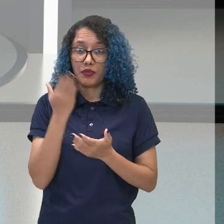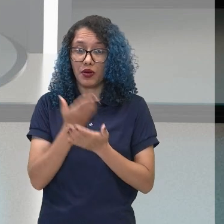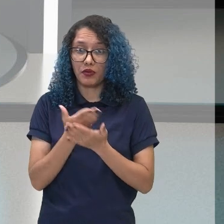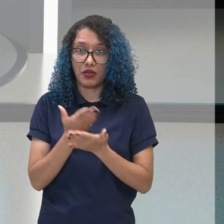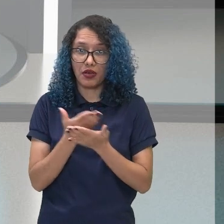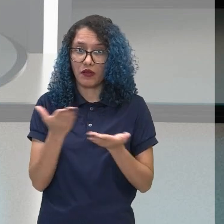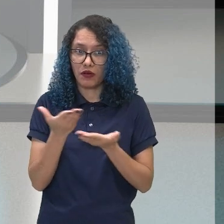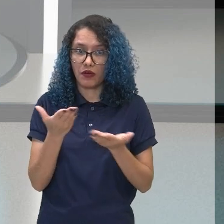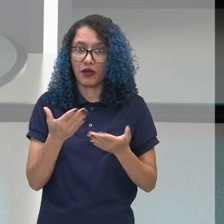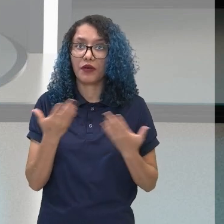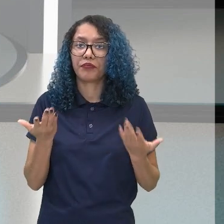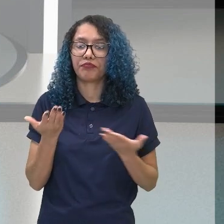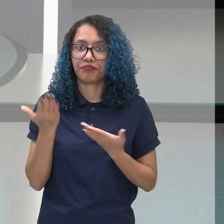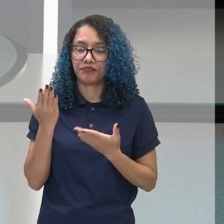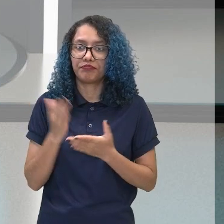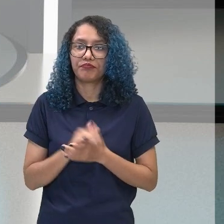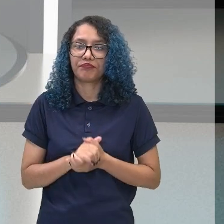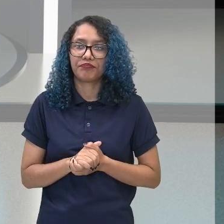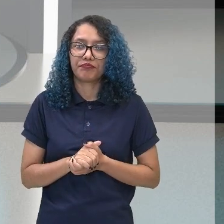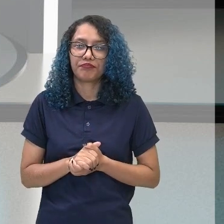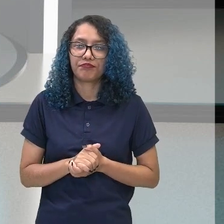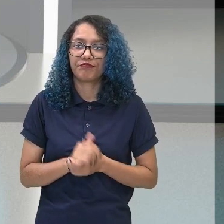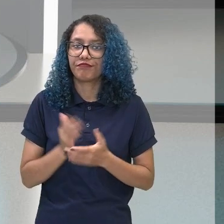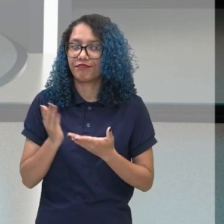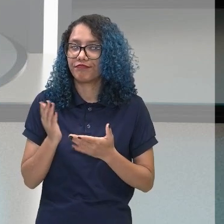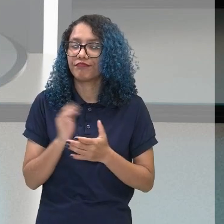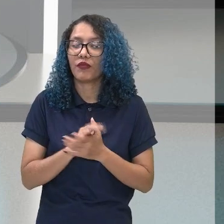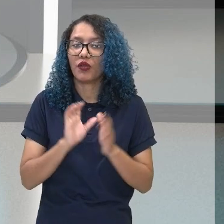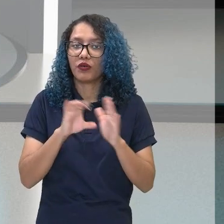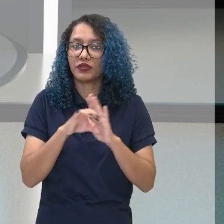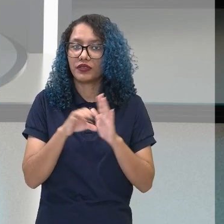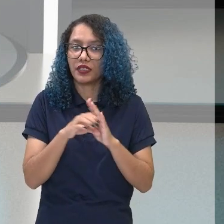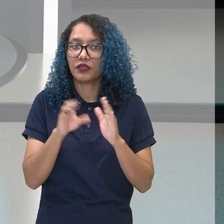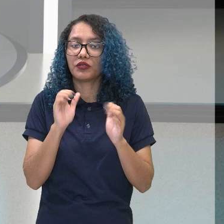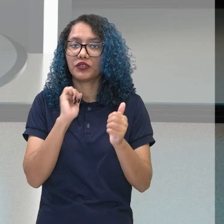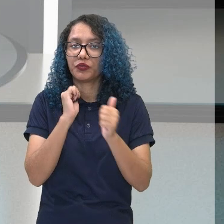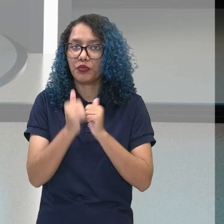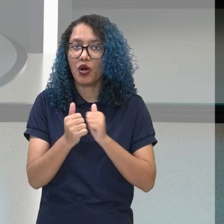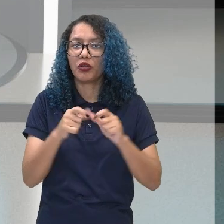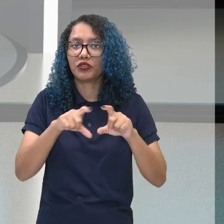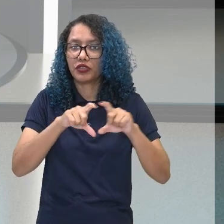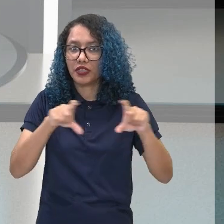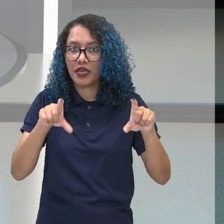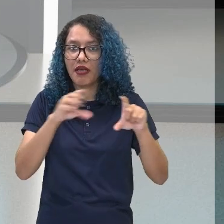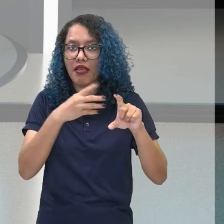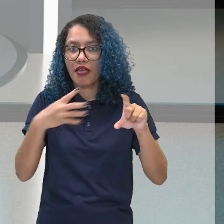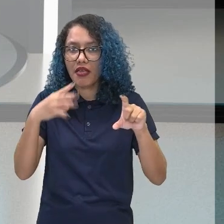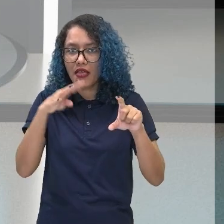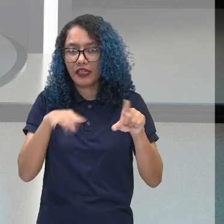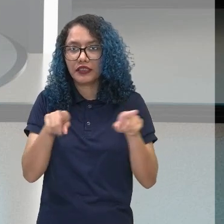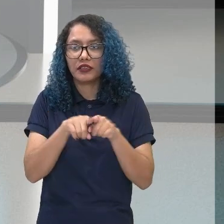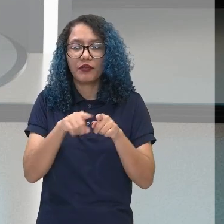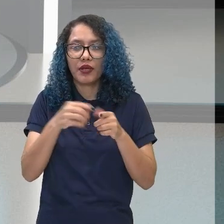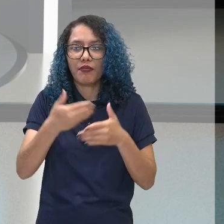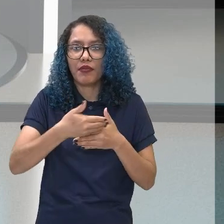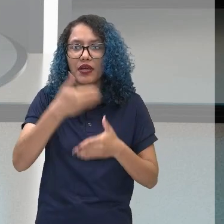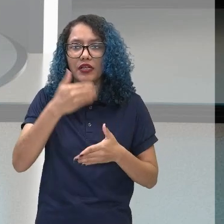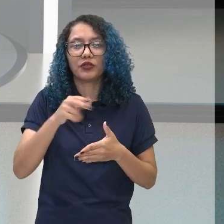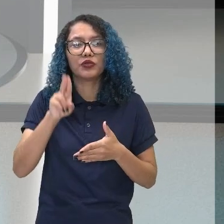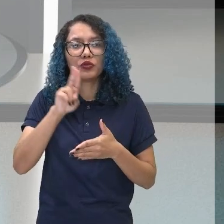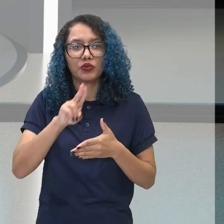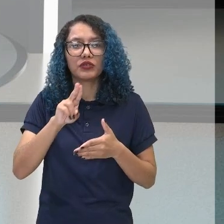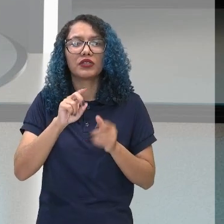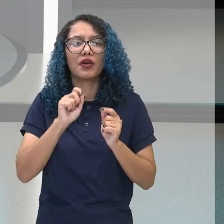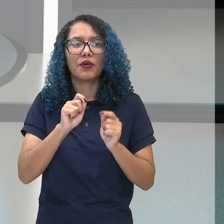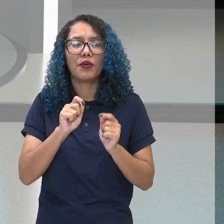aula, vamos conhecer esse conceito dos esportes de rede e parede. São aquelas modalidades em que os jogadores utilizam uma